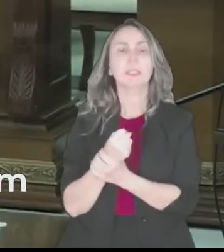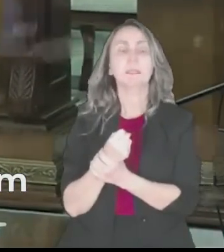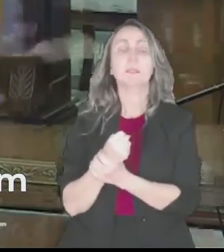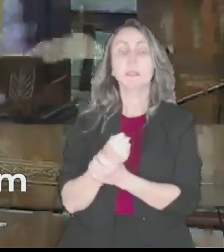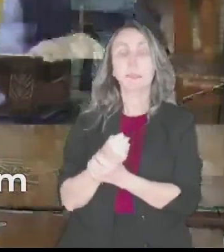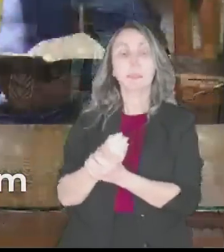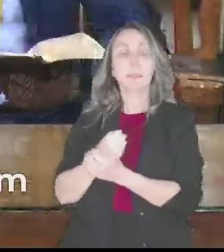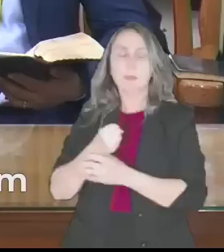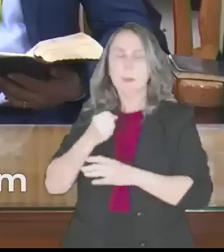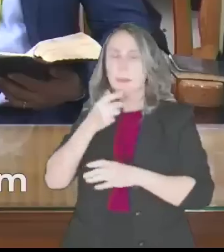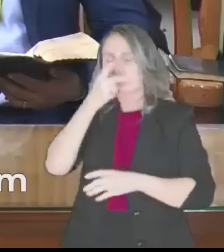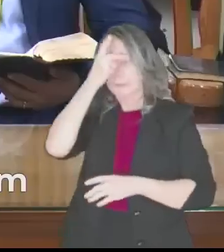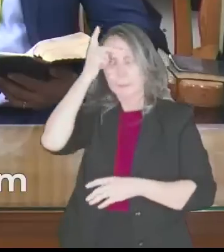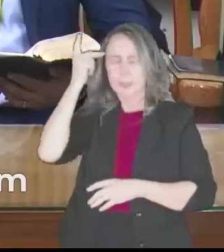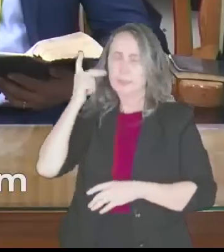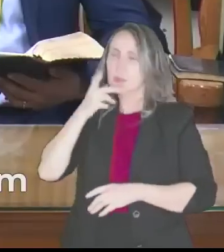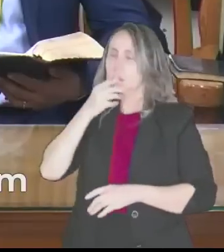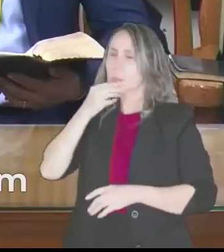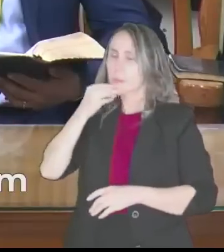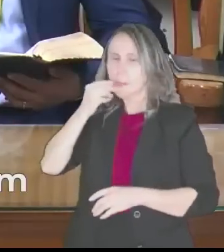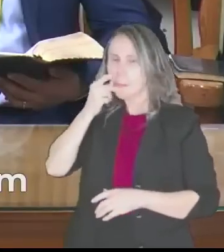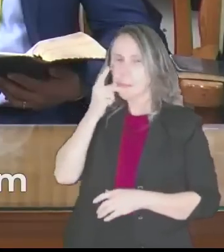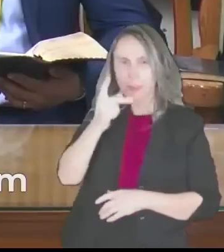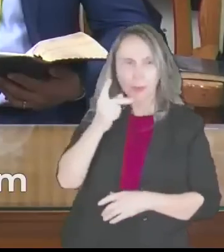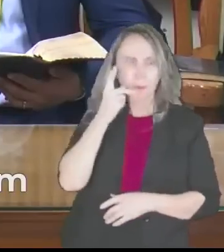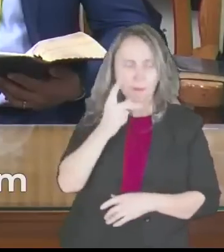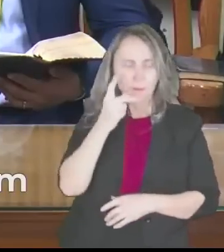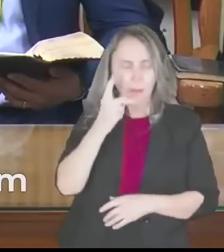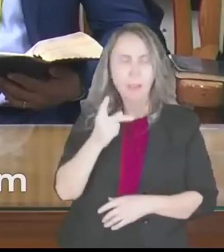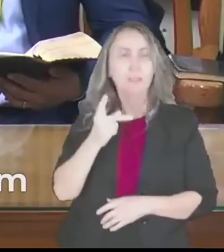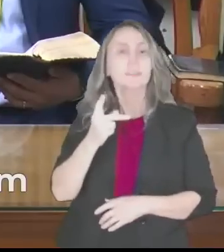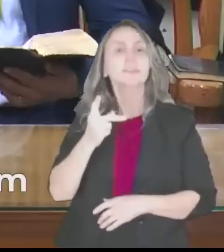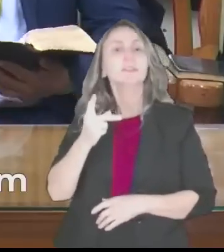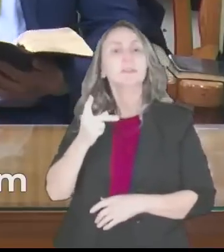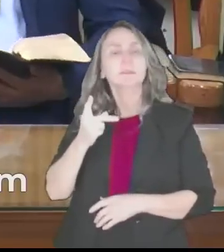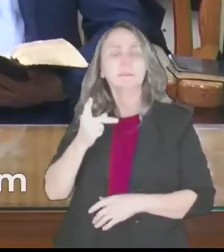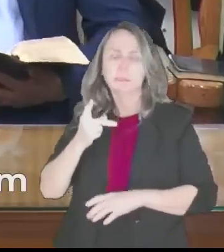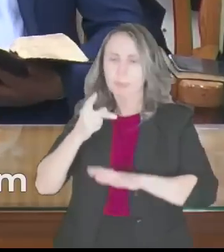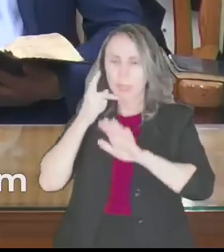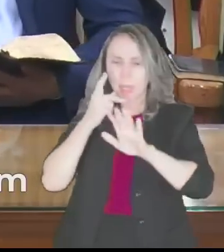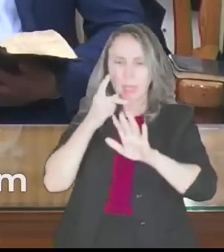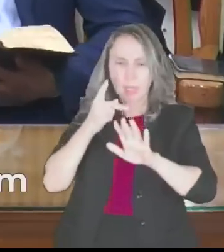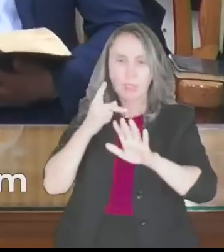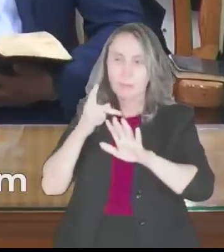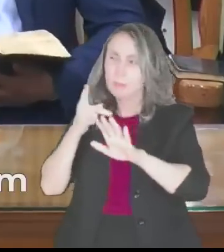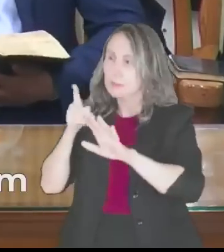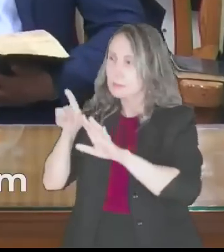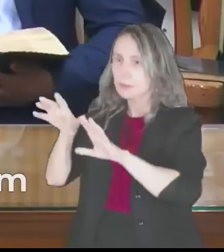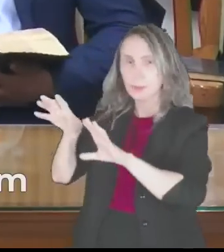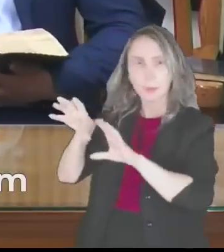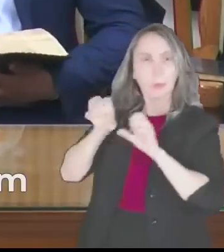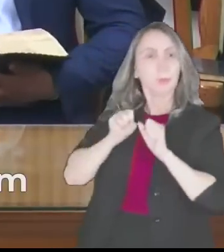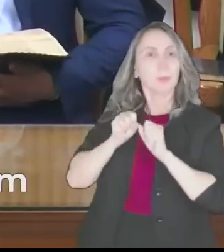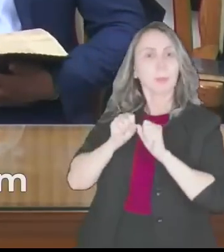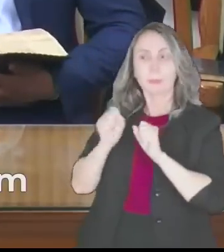apóstolo São Pedro disse, temos muito firme a palavra de quem, meus amados irmãos? Dos